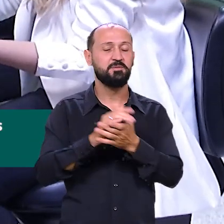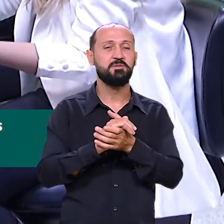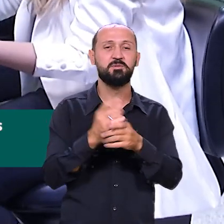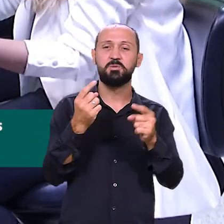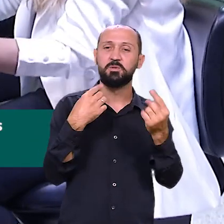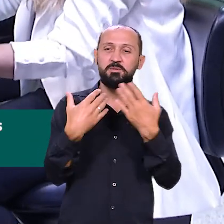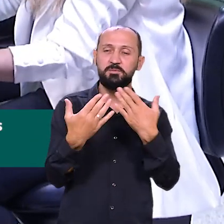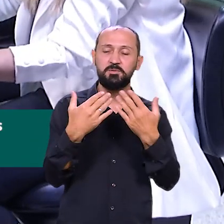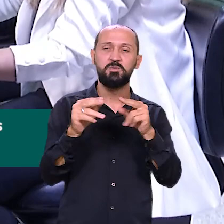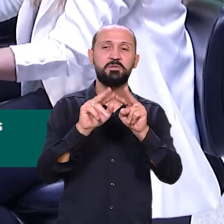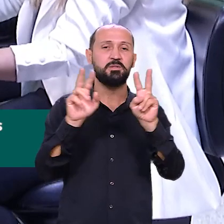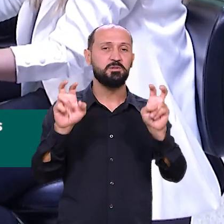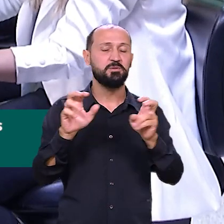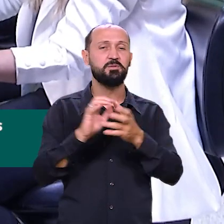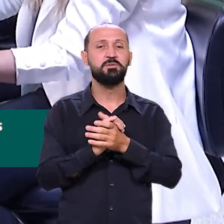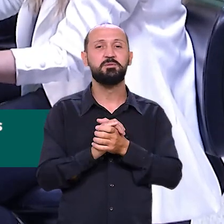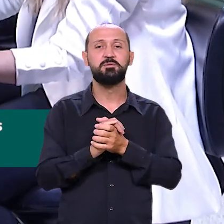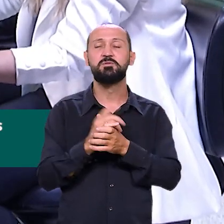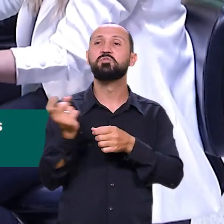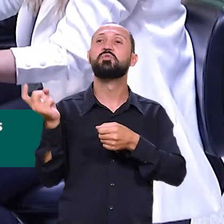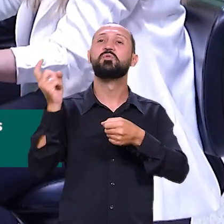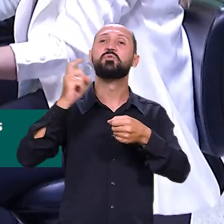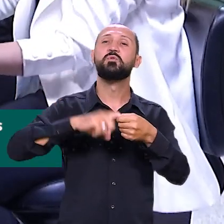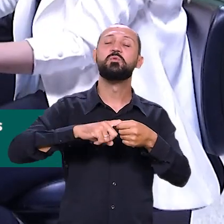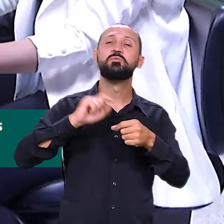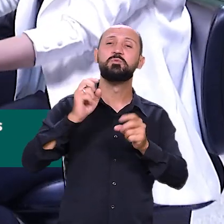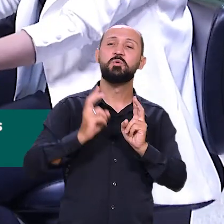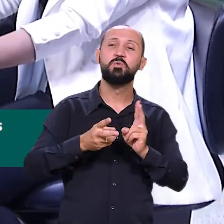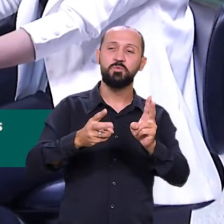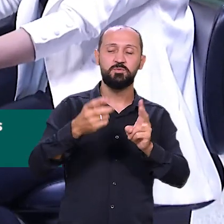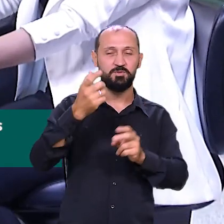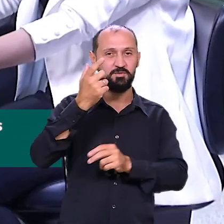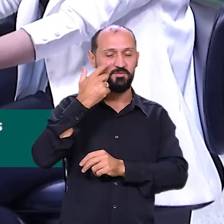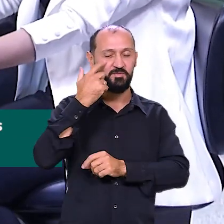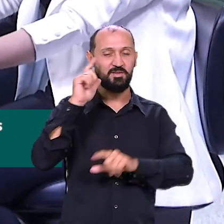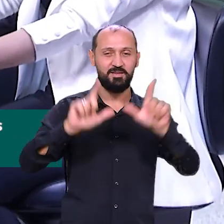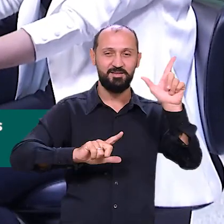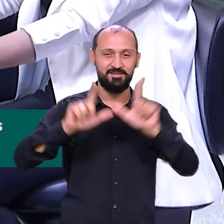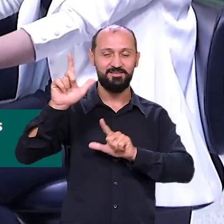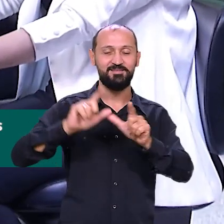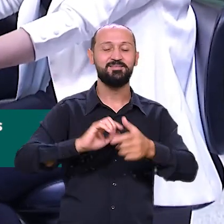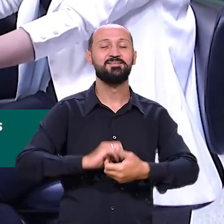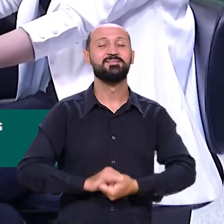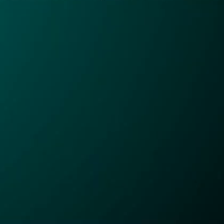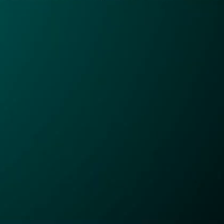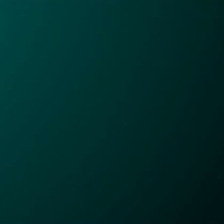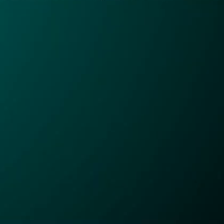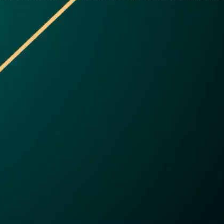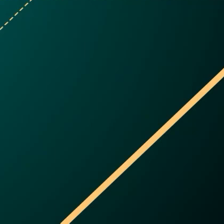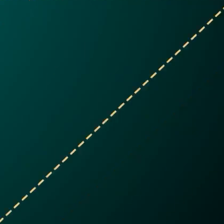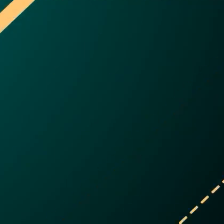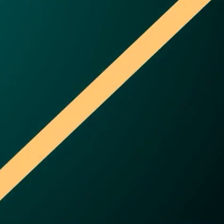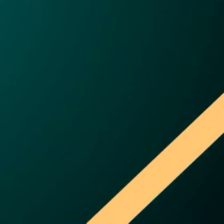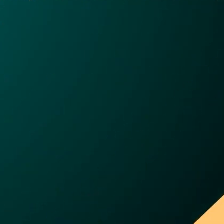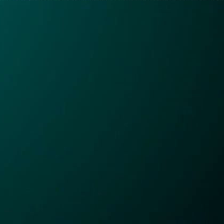gente está debatendo esse assunto. E a gente volta daqui a pouco. Continue assistindo a TV Assembleia.